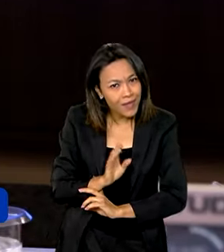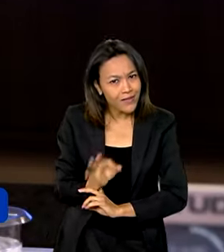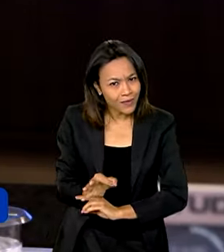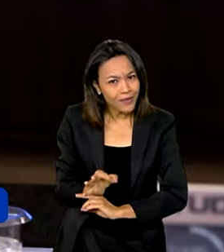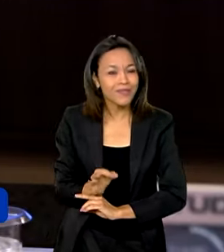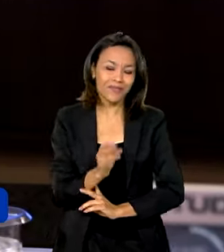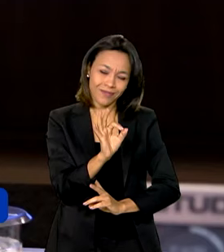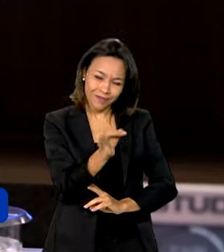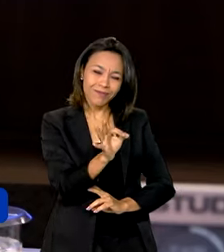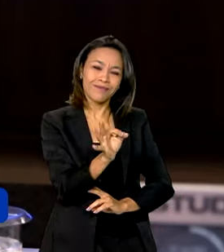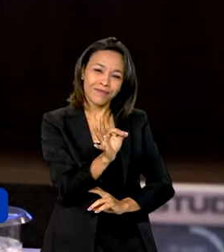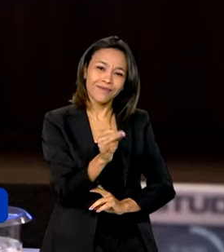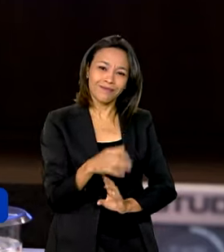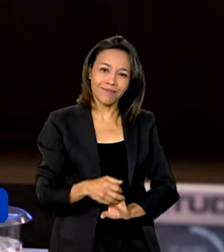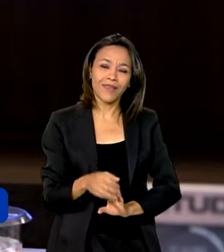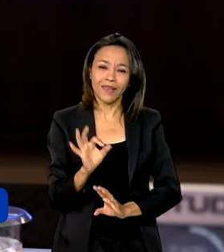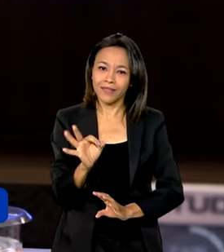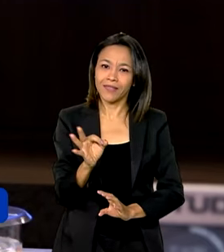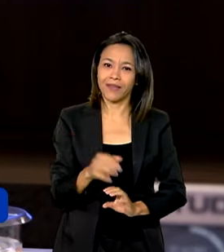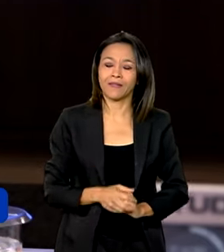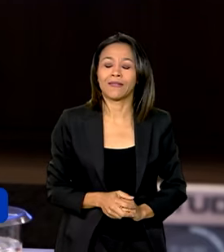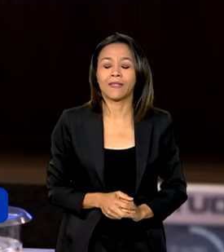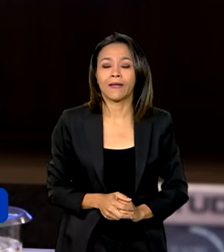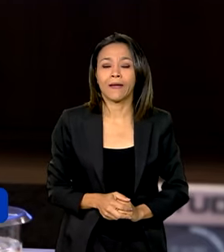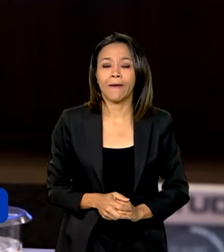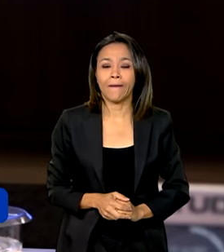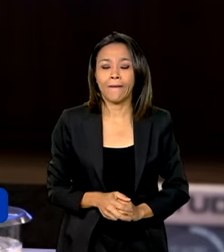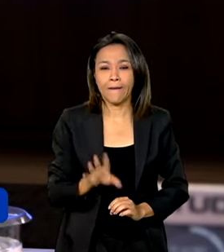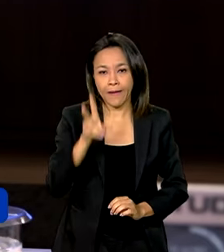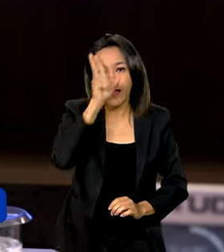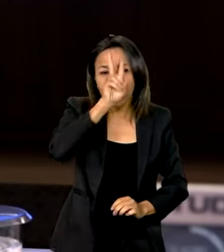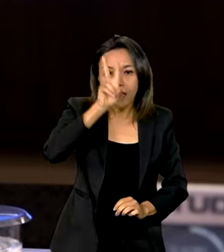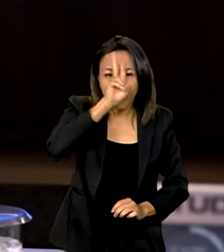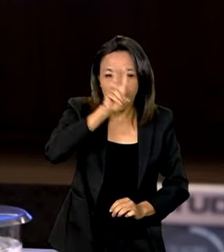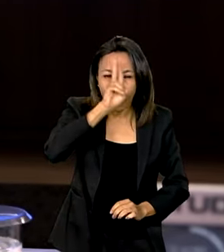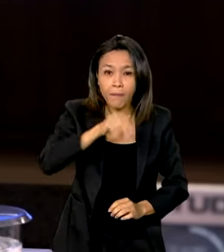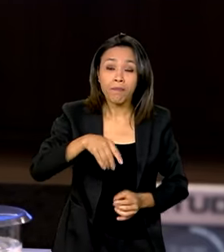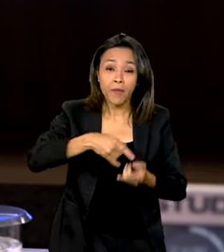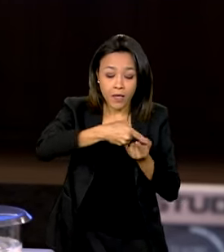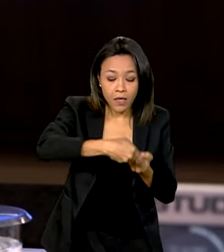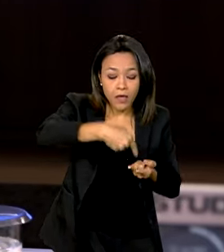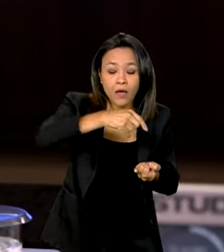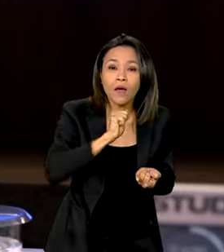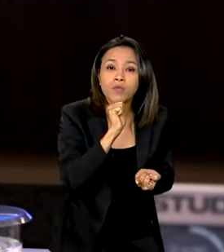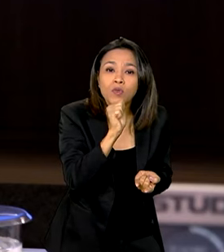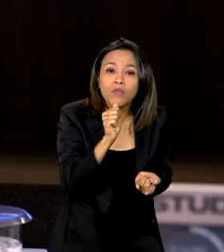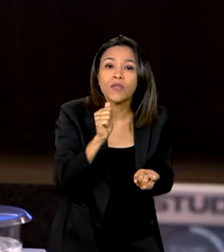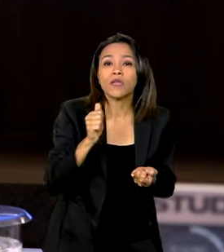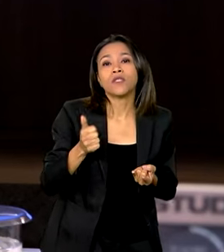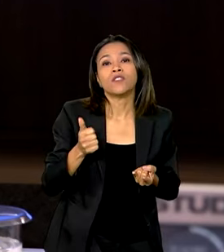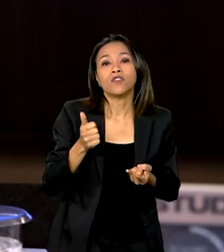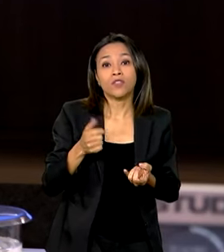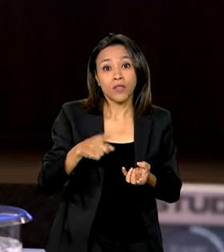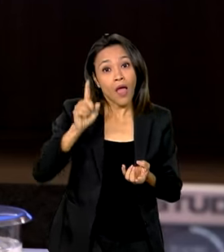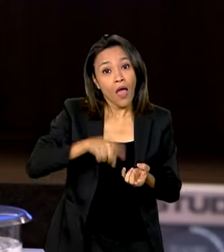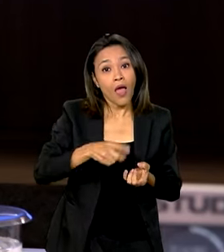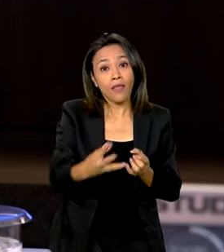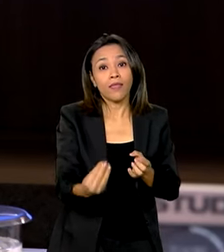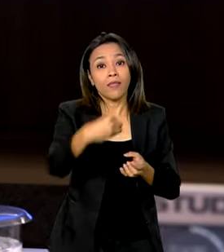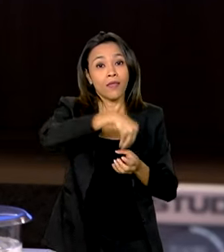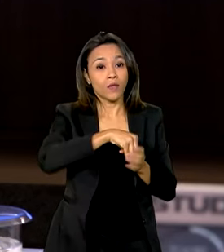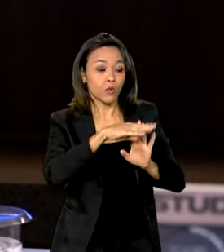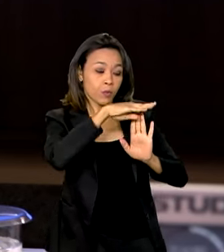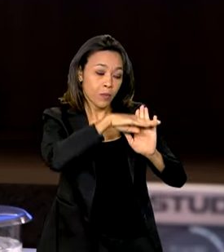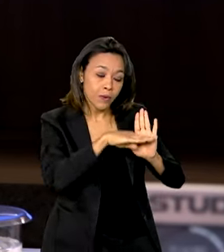e lembrar assim que a os absorventes higiênicos fazem parte de um programa